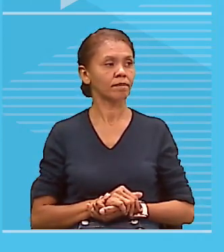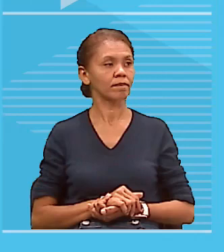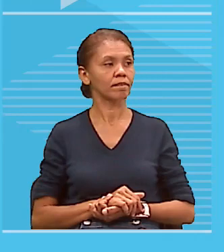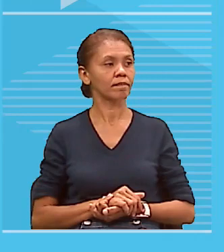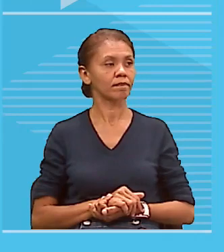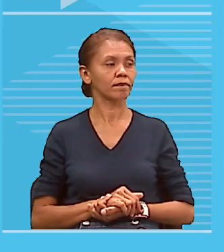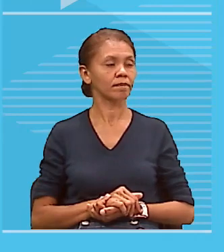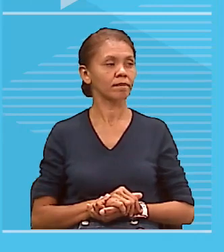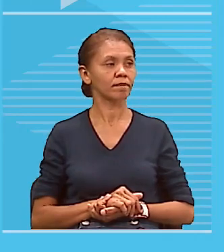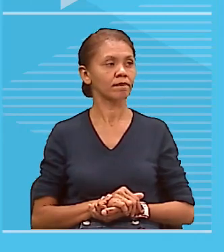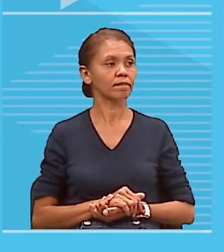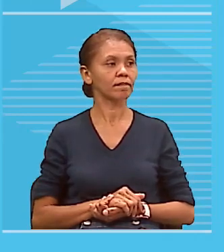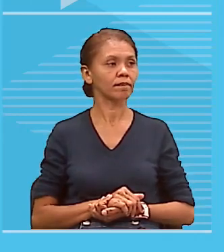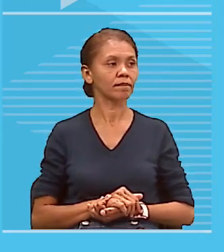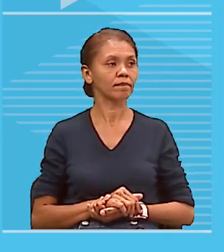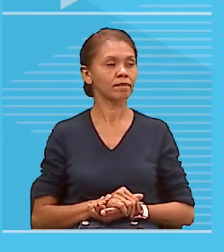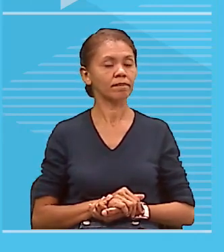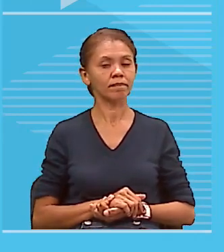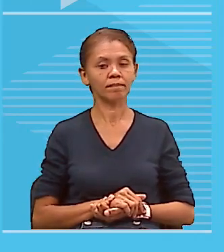atmosféricos.